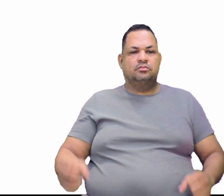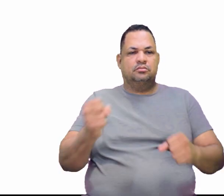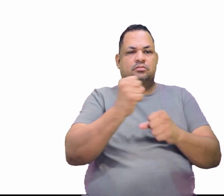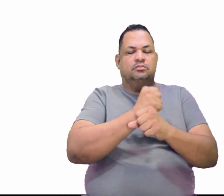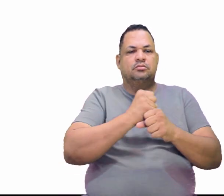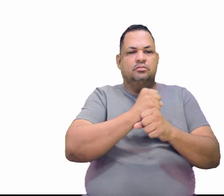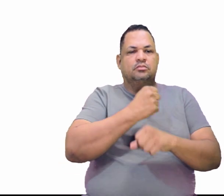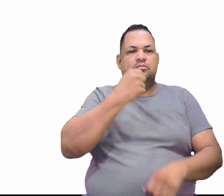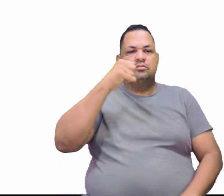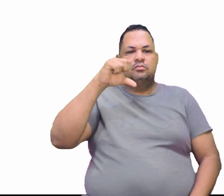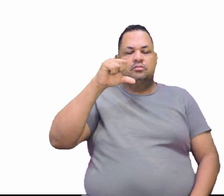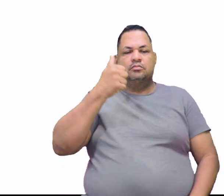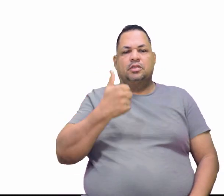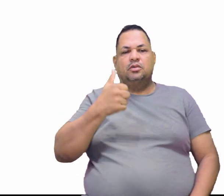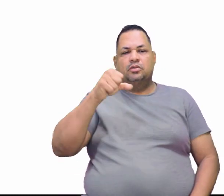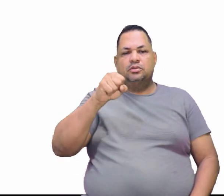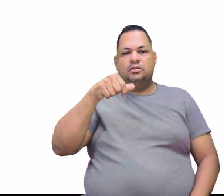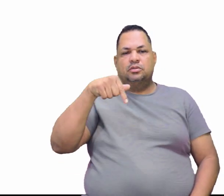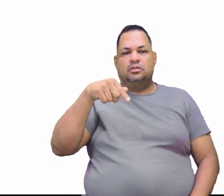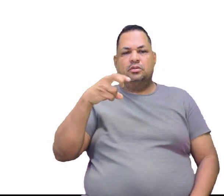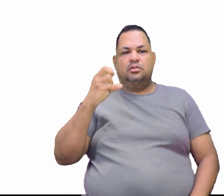Em 1878,